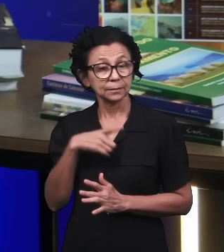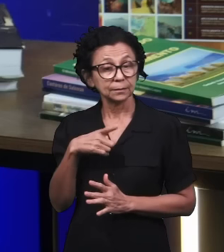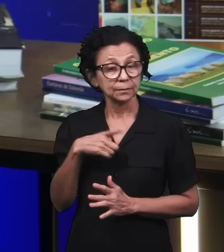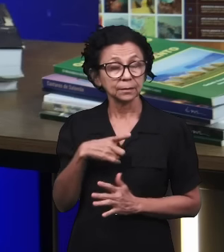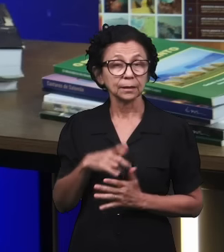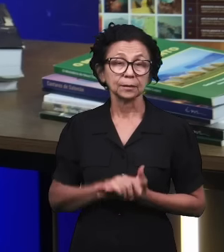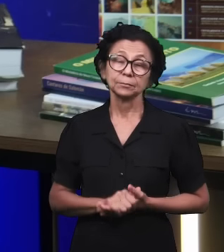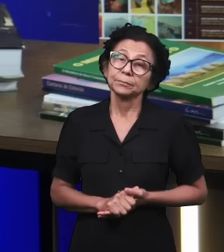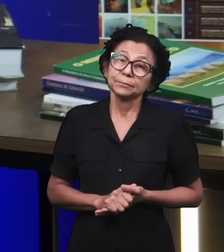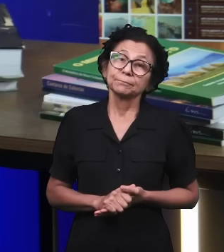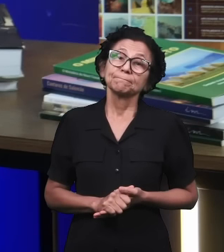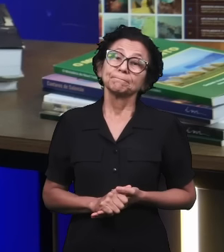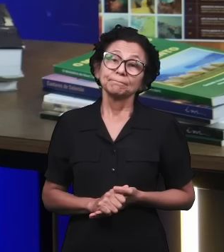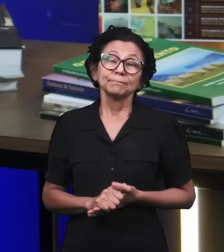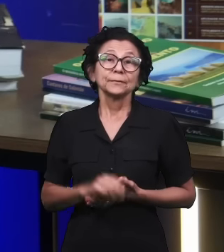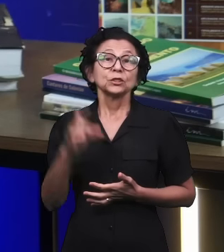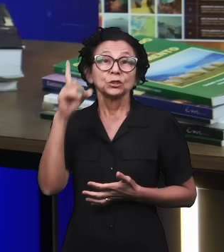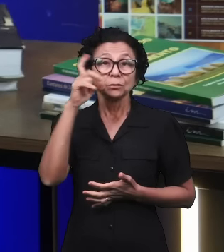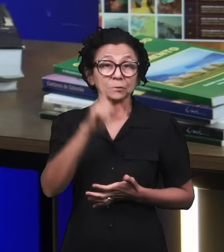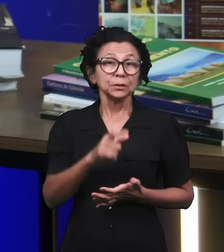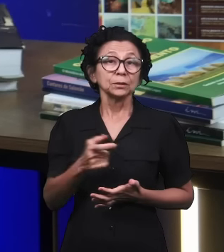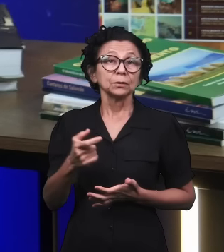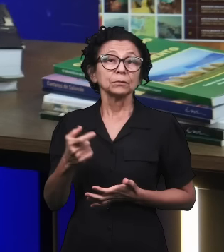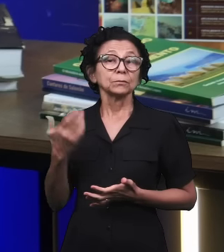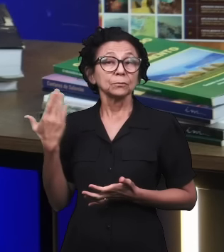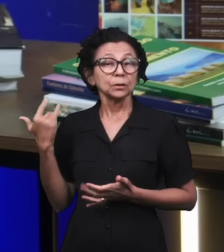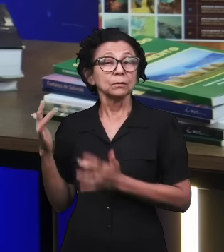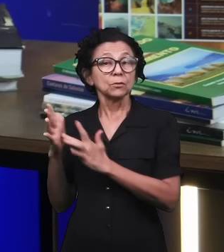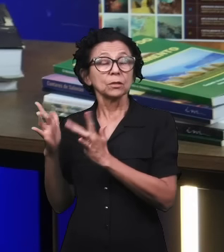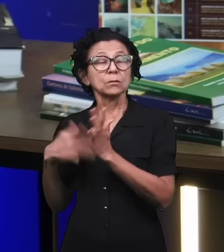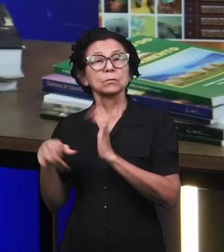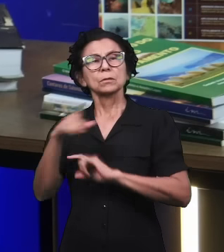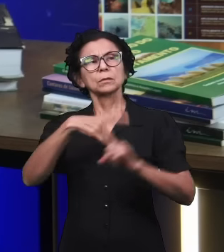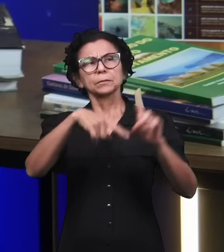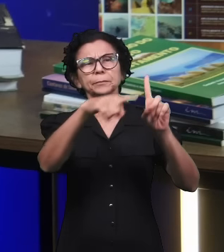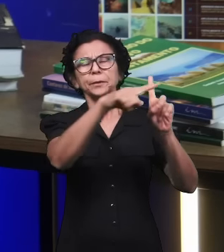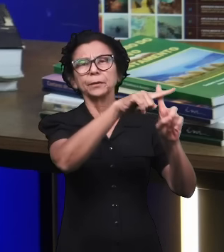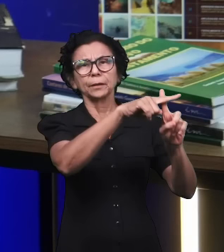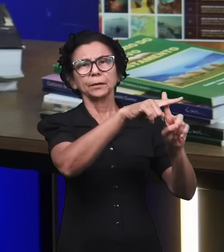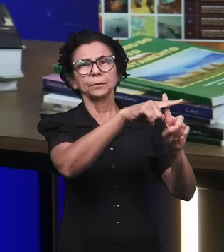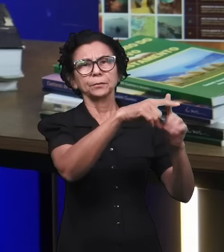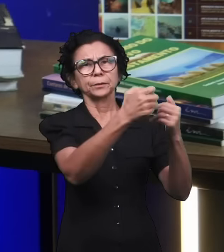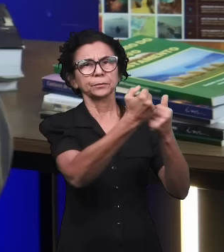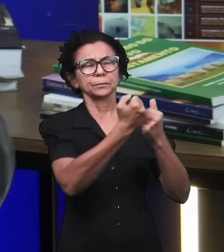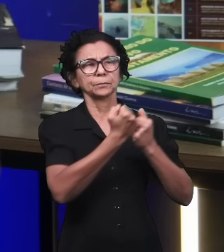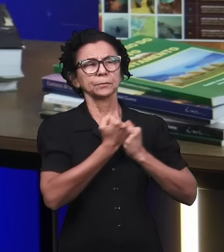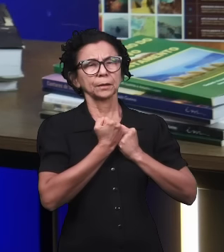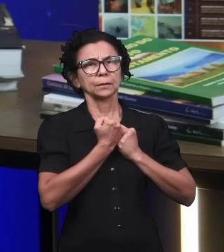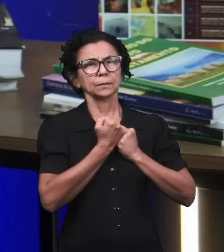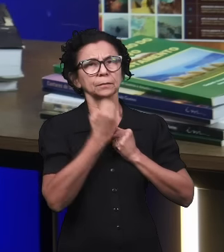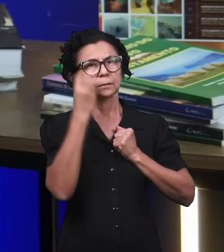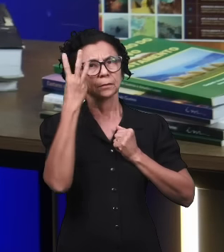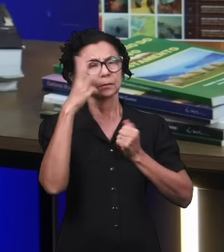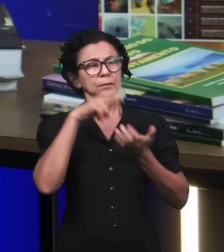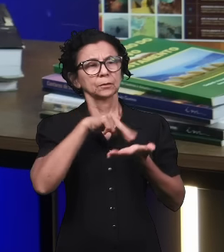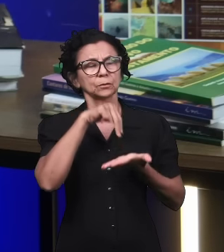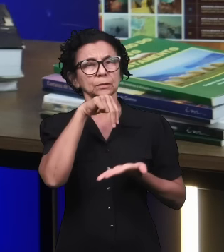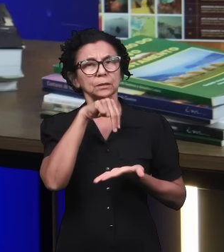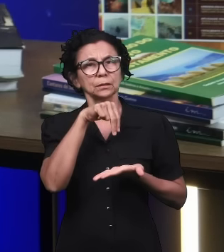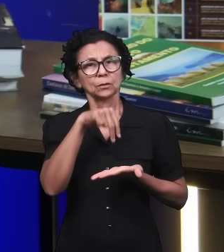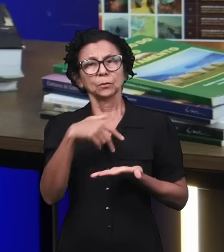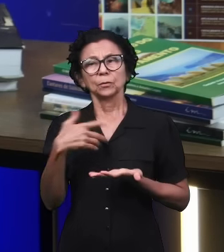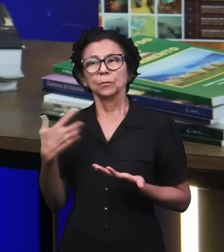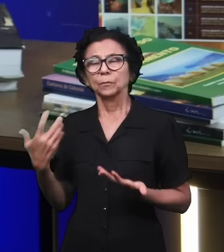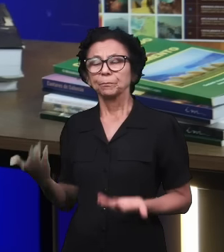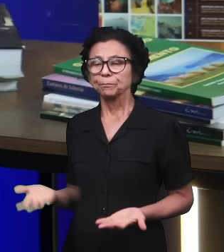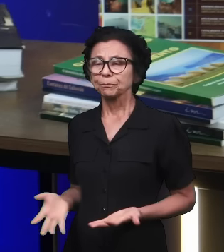Ele morreu na cruz por nós, ele ressuscitou ao terceiro dia e ele escolheu estar nos confins para